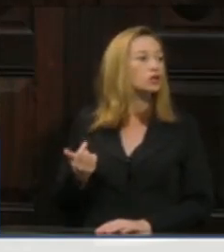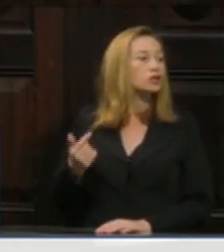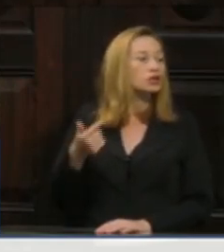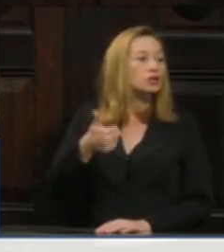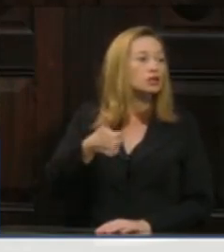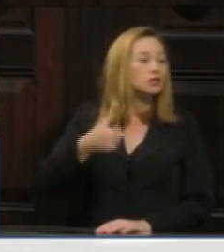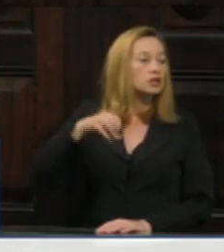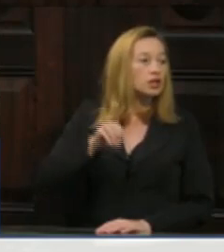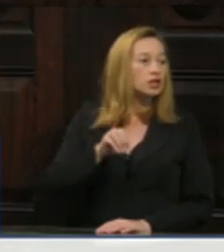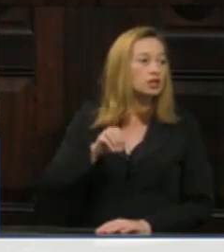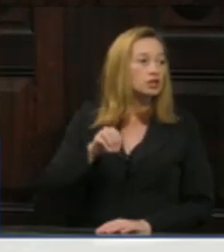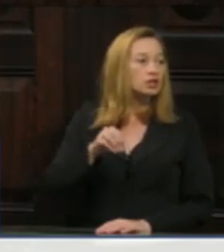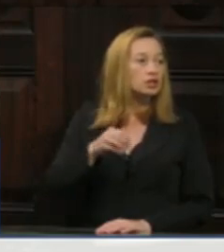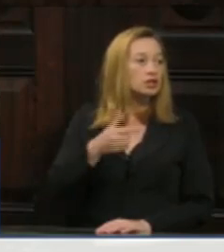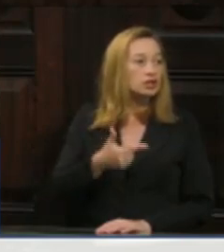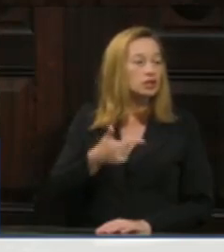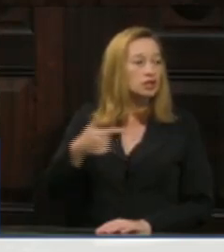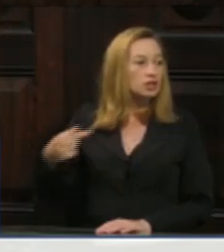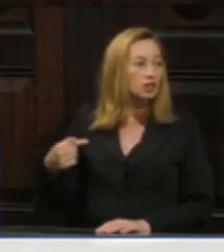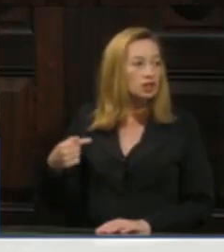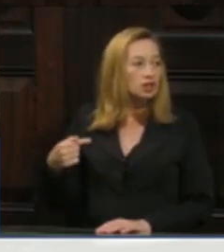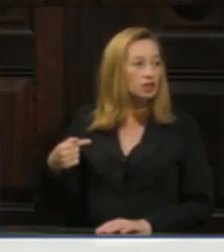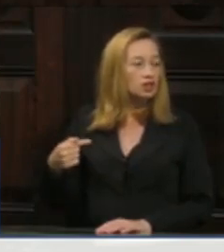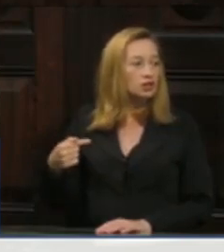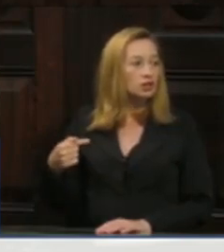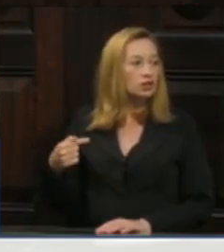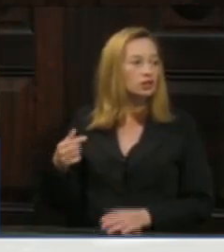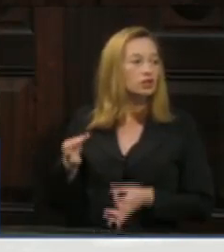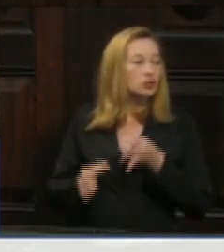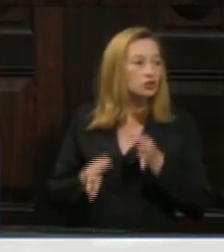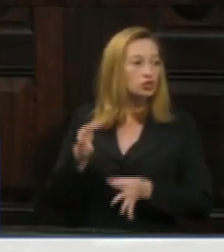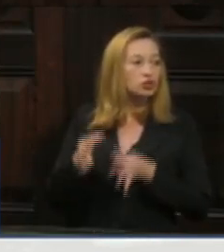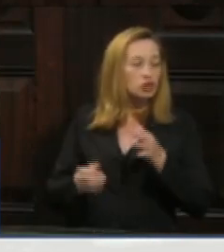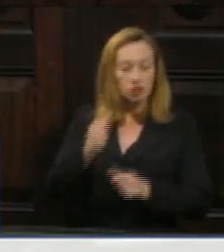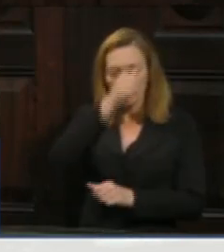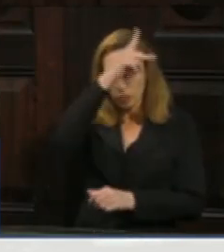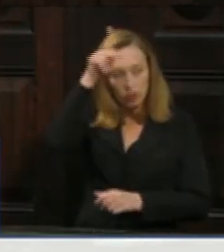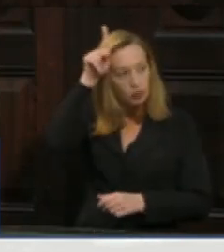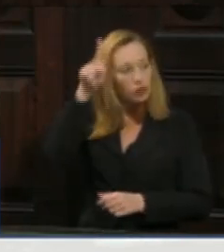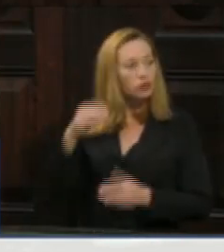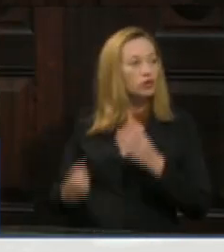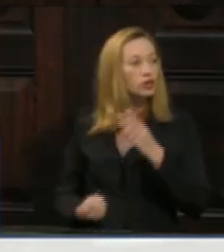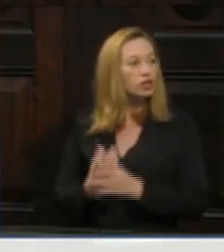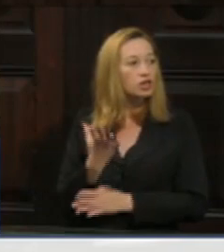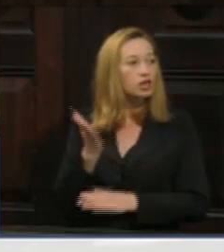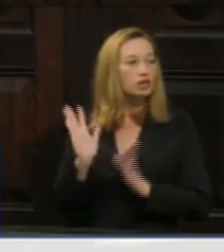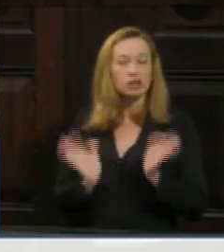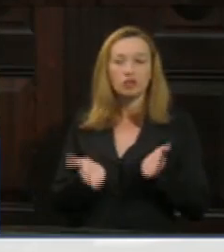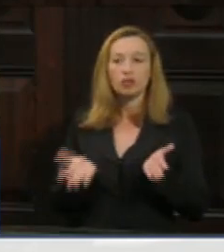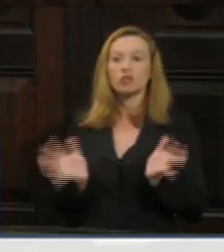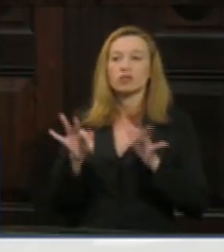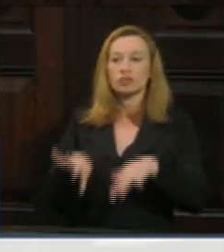critério se deu com os royalties PE, função